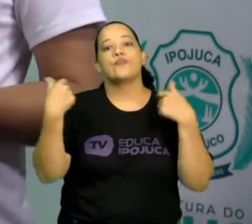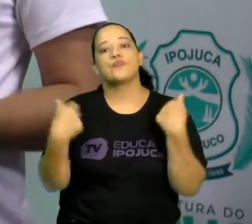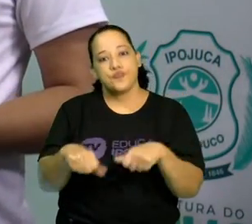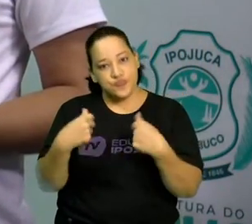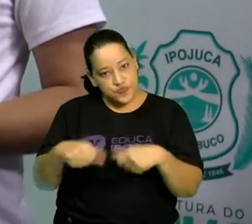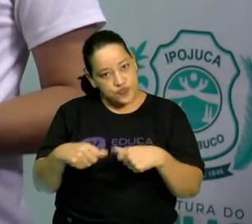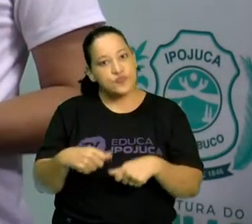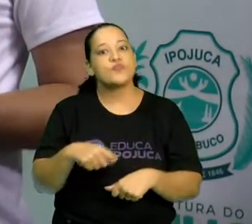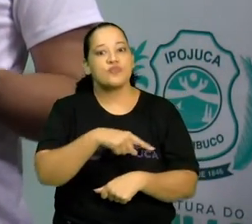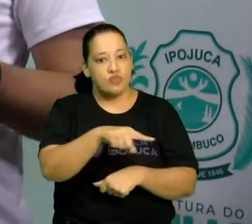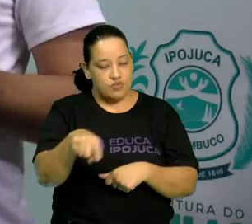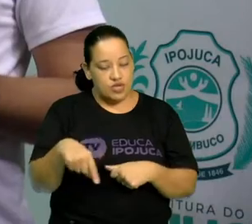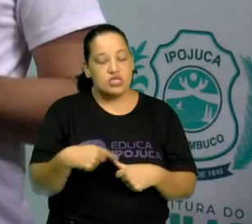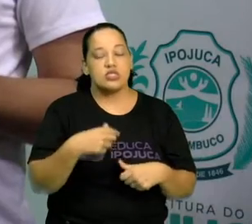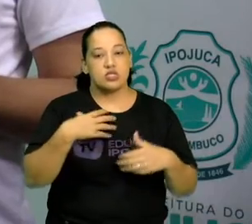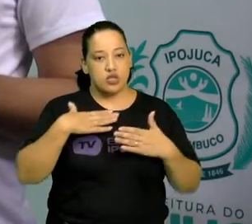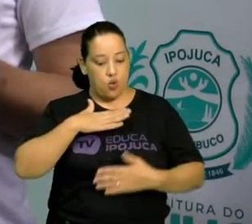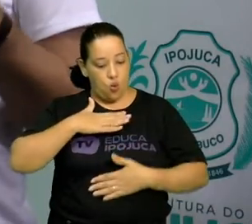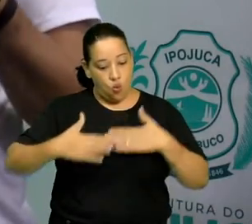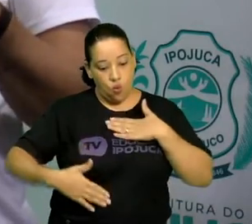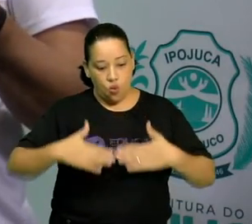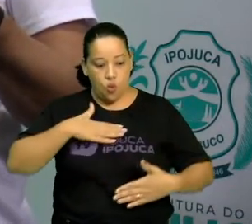fisicalizando as ações no corpo.